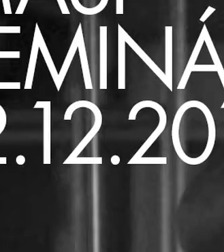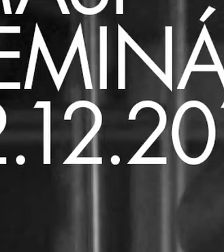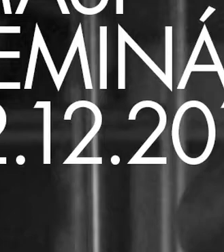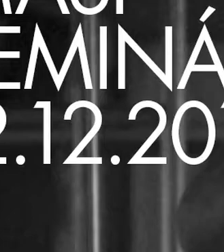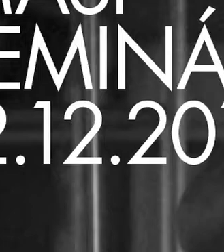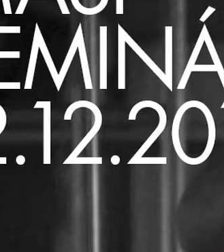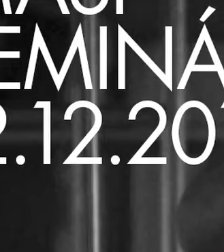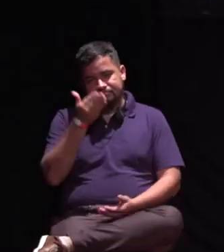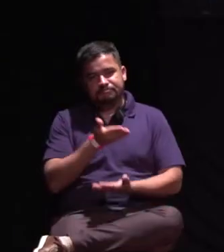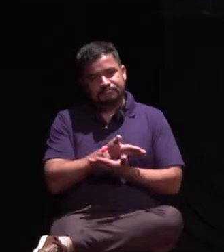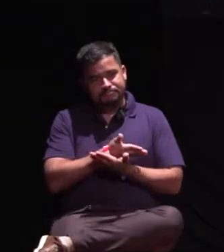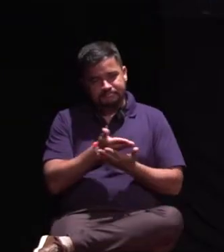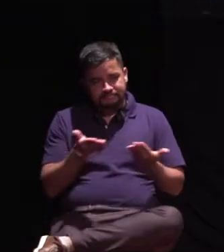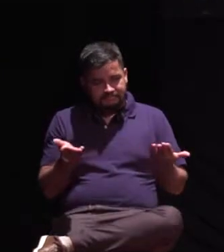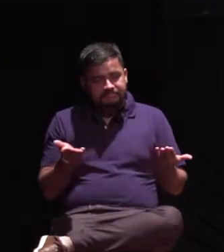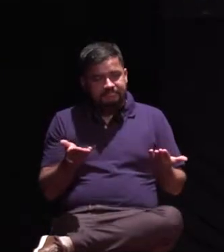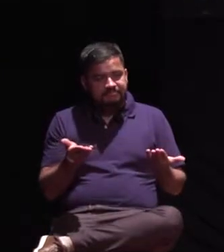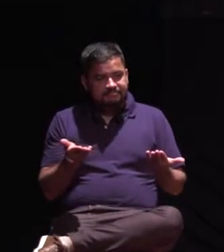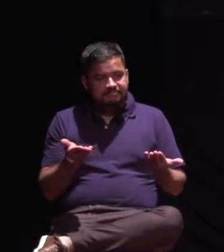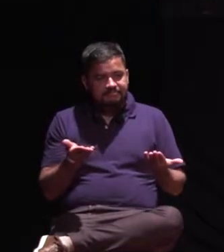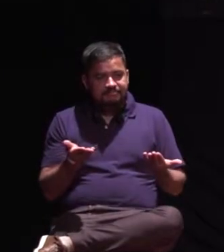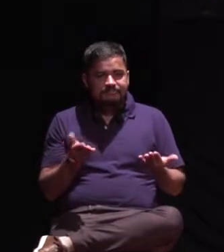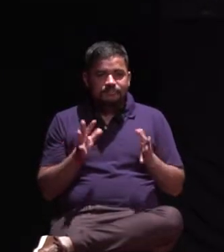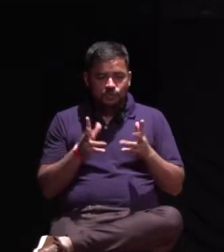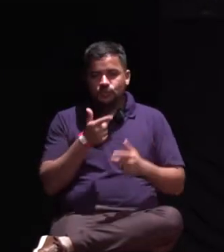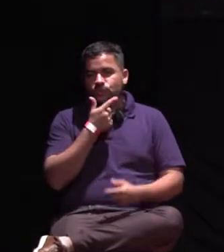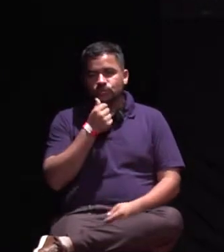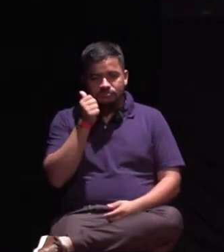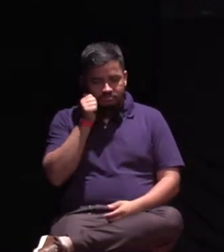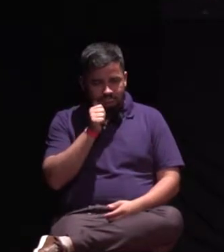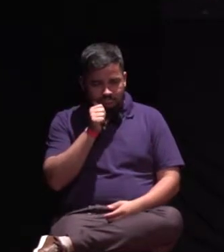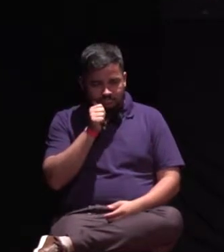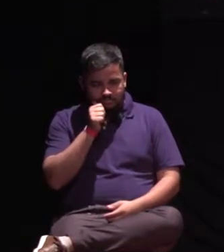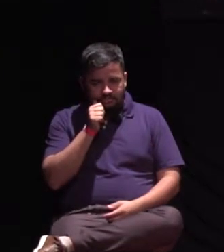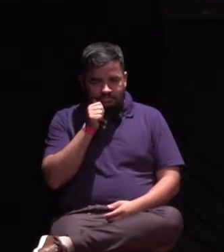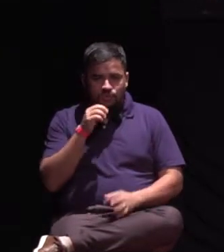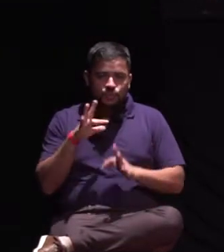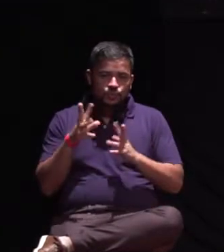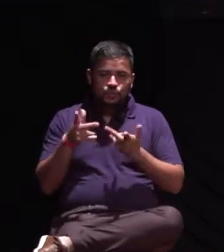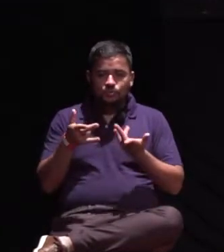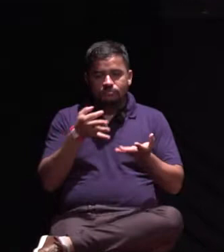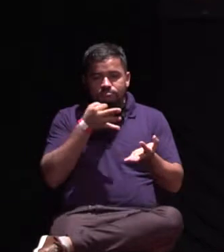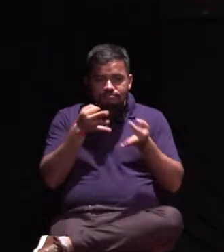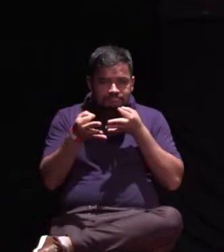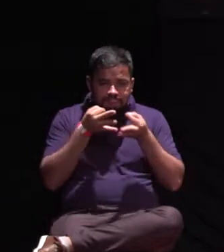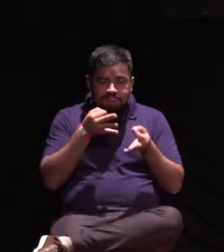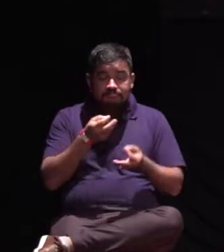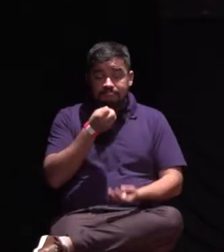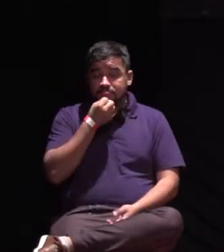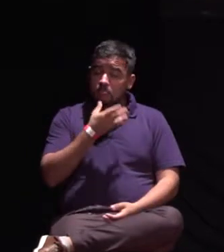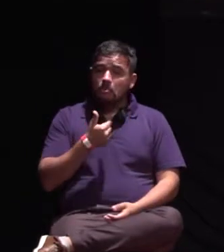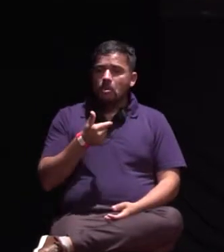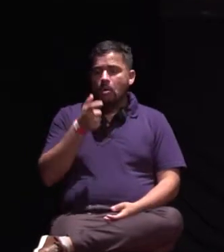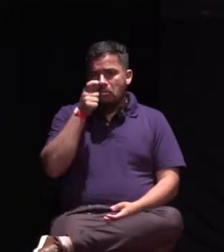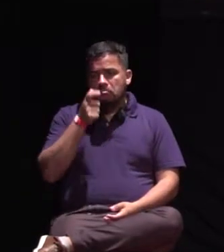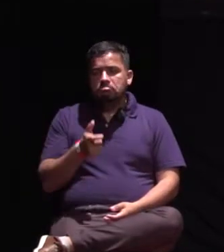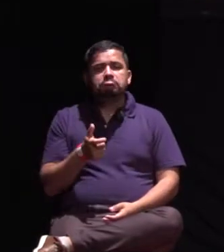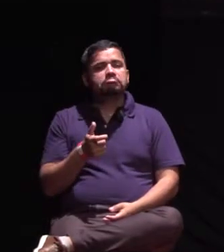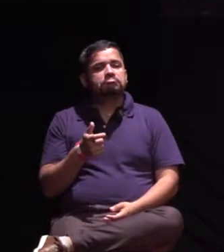Muito obrigada a todos, então, todas pelas intervenções. Muito interessante ver